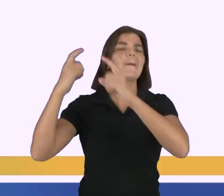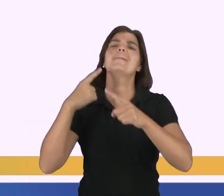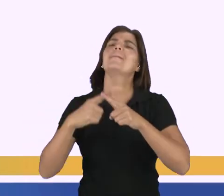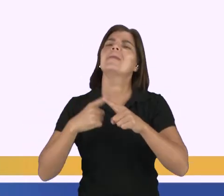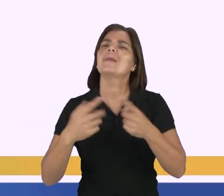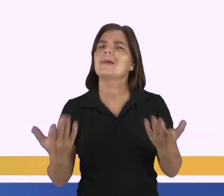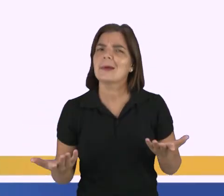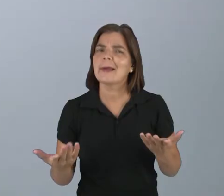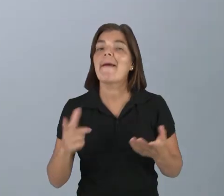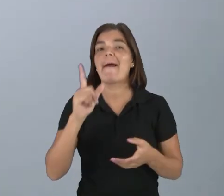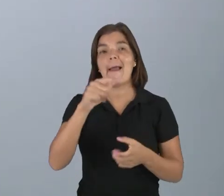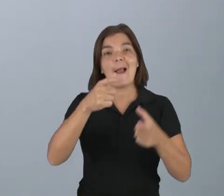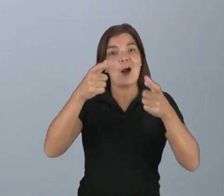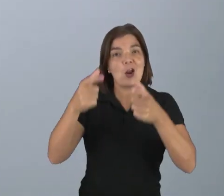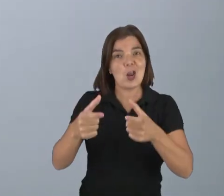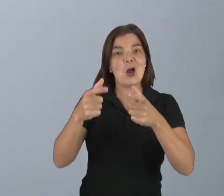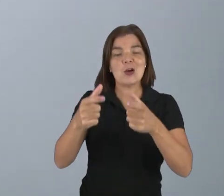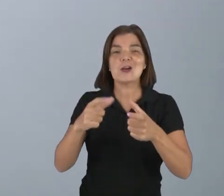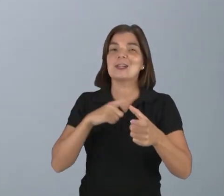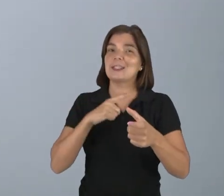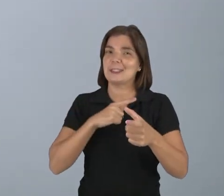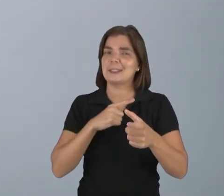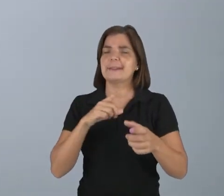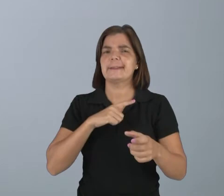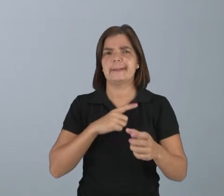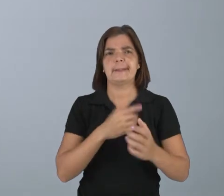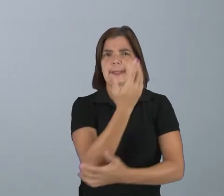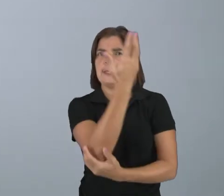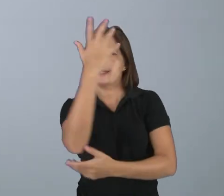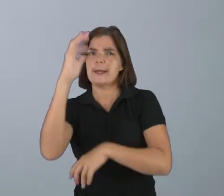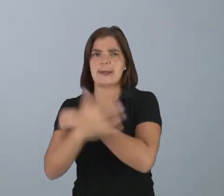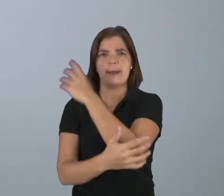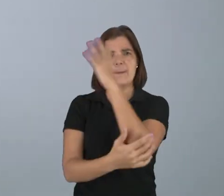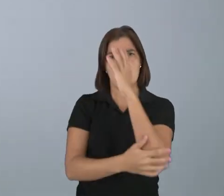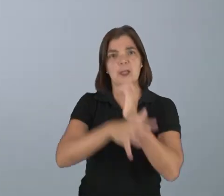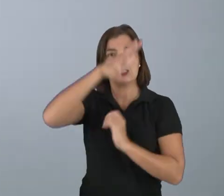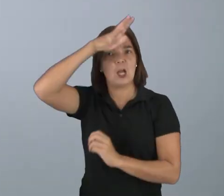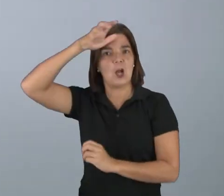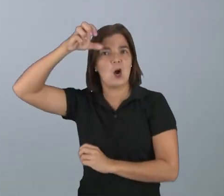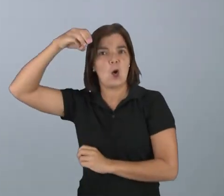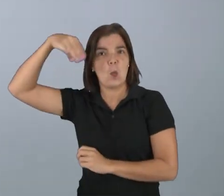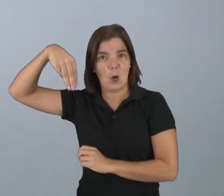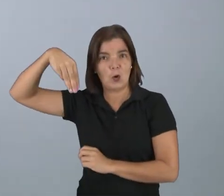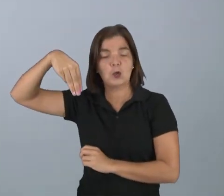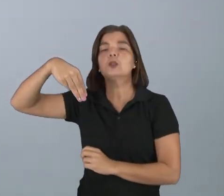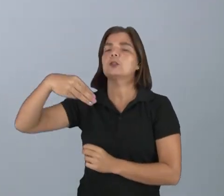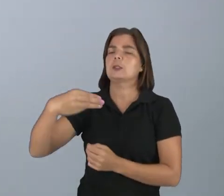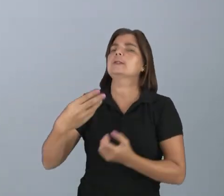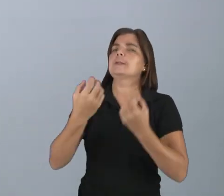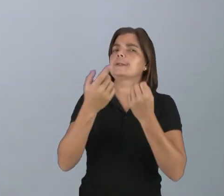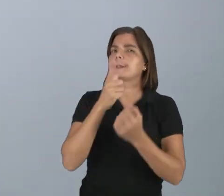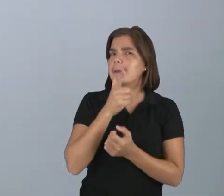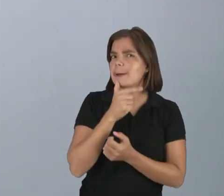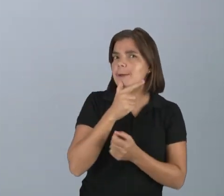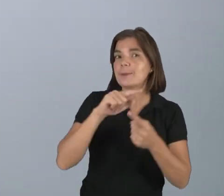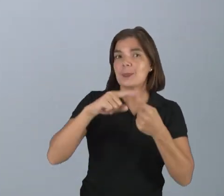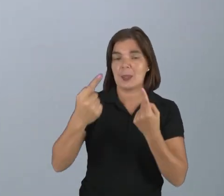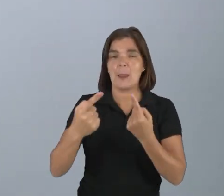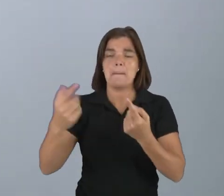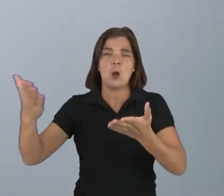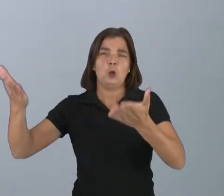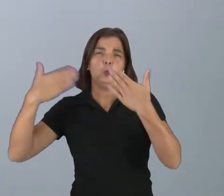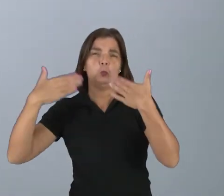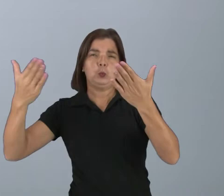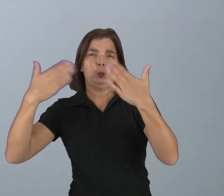que isso? É uma área de transição entre a floresta amazônica, que é uma região úmida, e a região mais quente